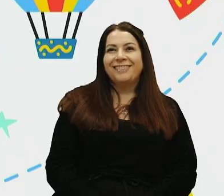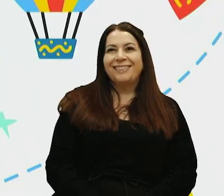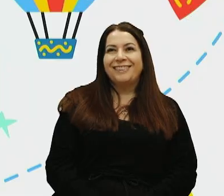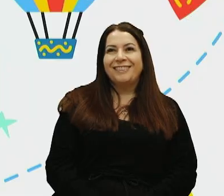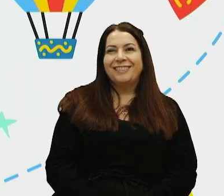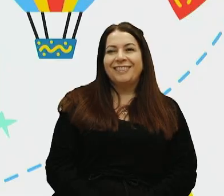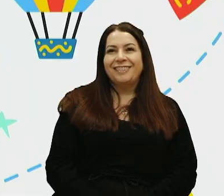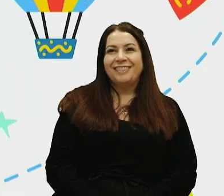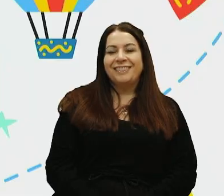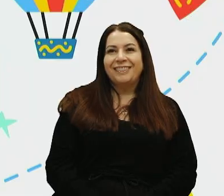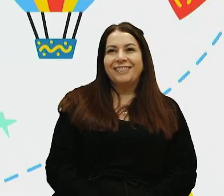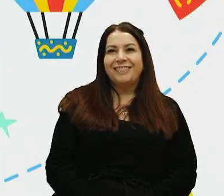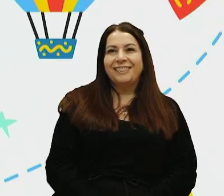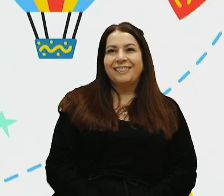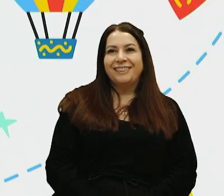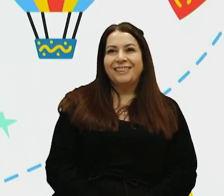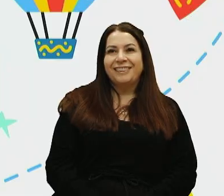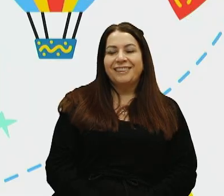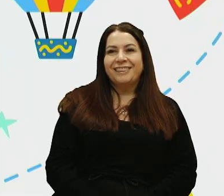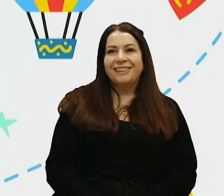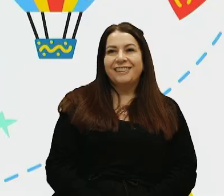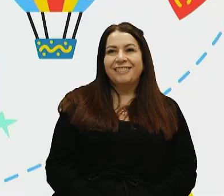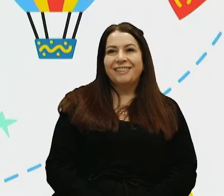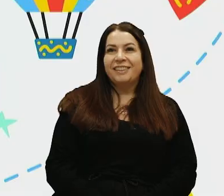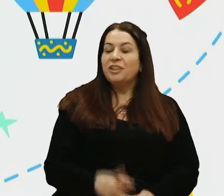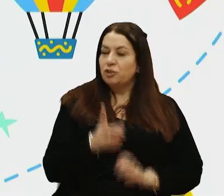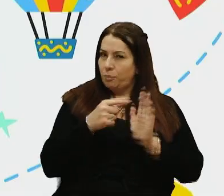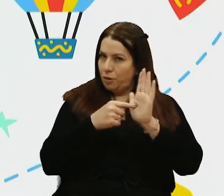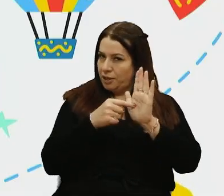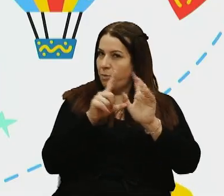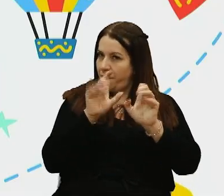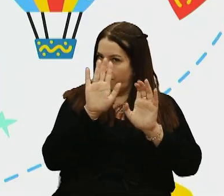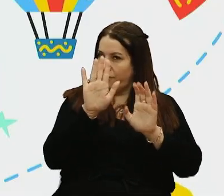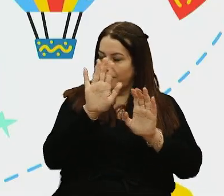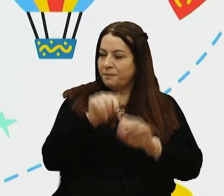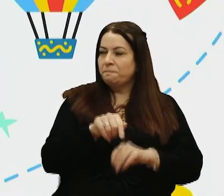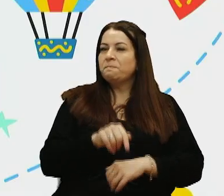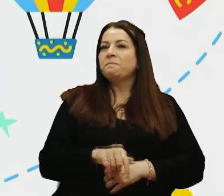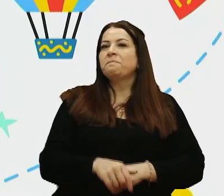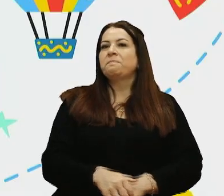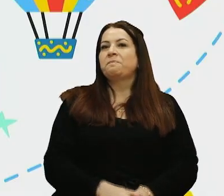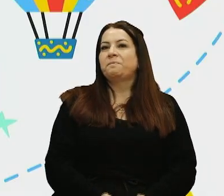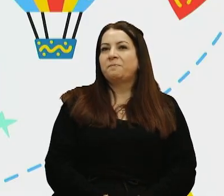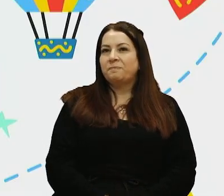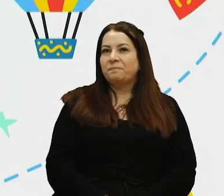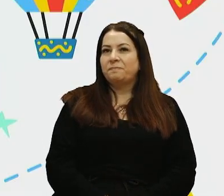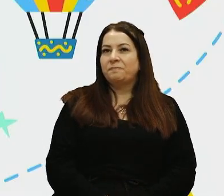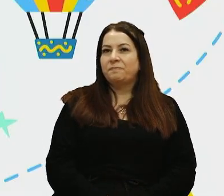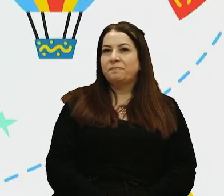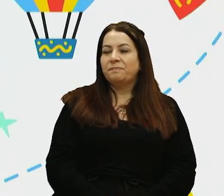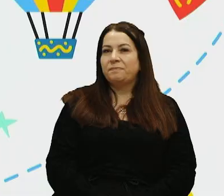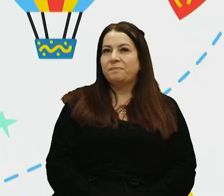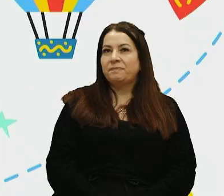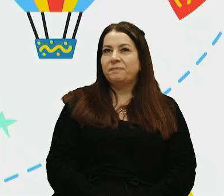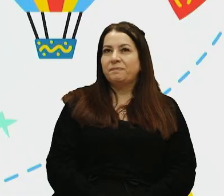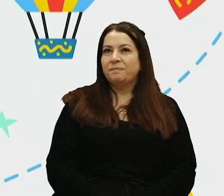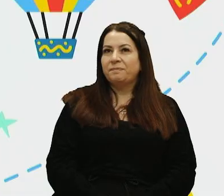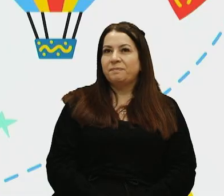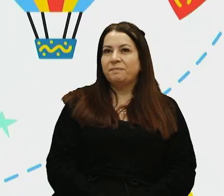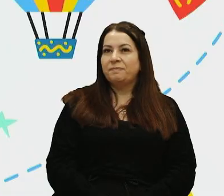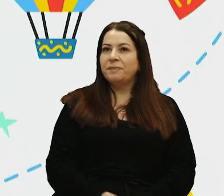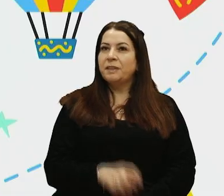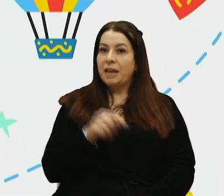Deixa eu mostrar uma foto pra vocês aqui. Deixa eu mostrar uma foto pra vocês aqui que pegaram essa semana minha aqui também. Pra